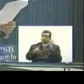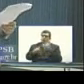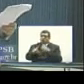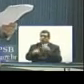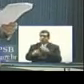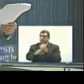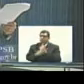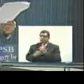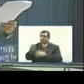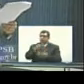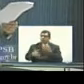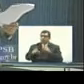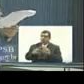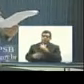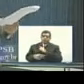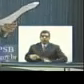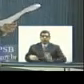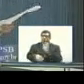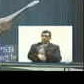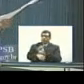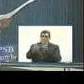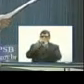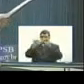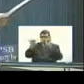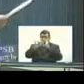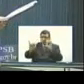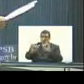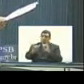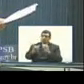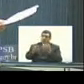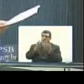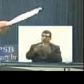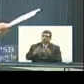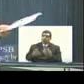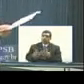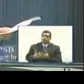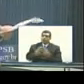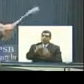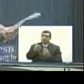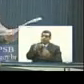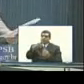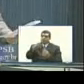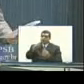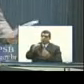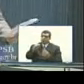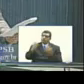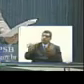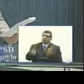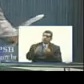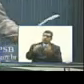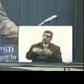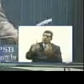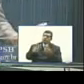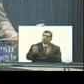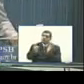descontrolado Governo do Estado anunciou com pomba economizou 150 milhões de custeio mas